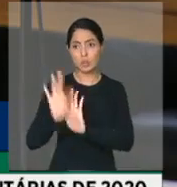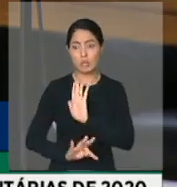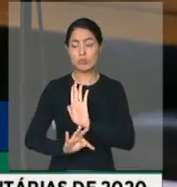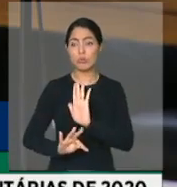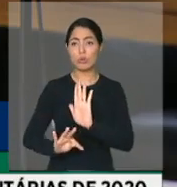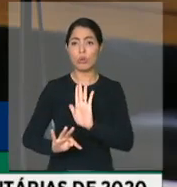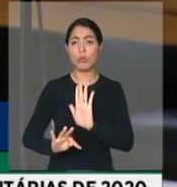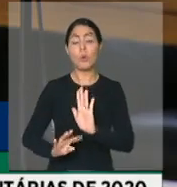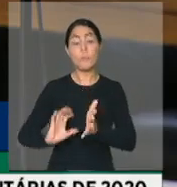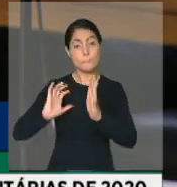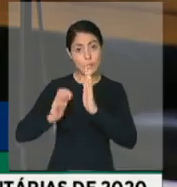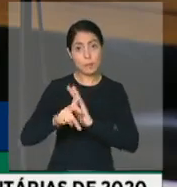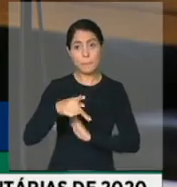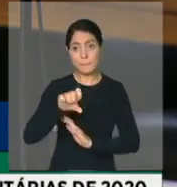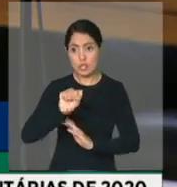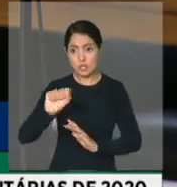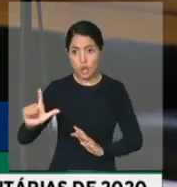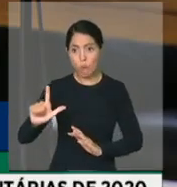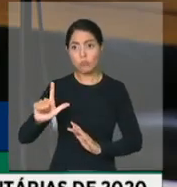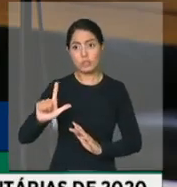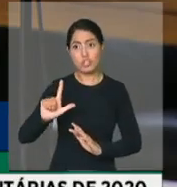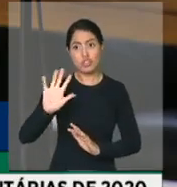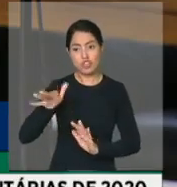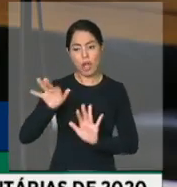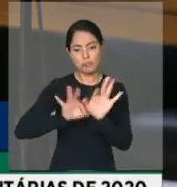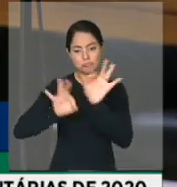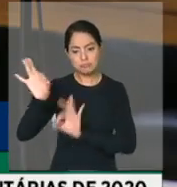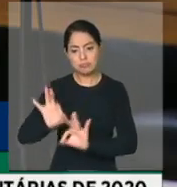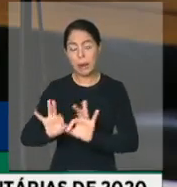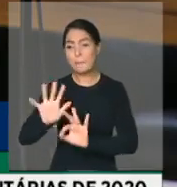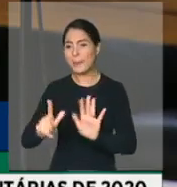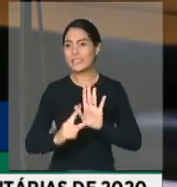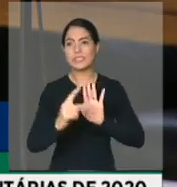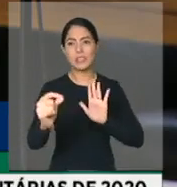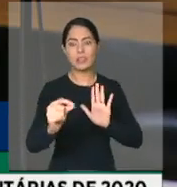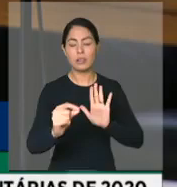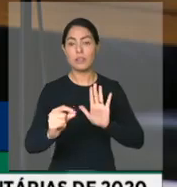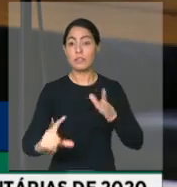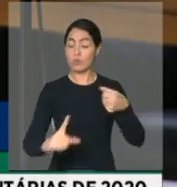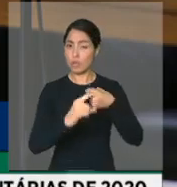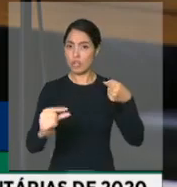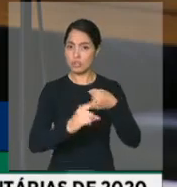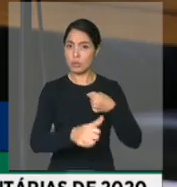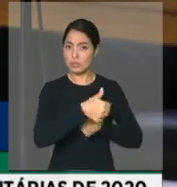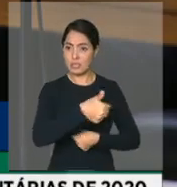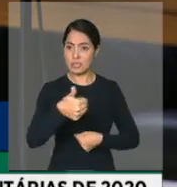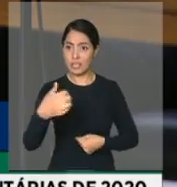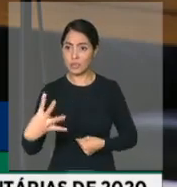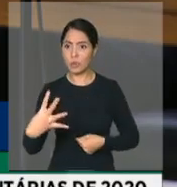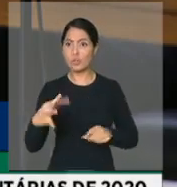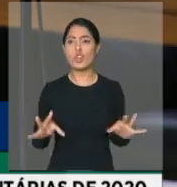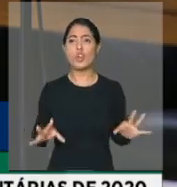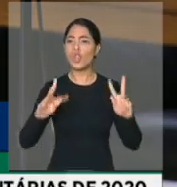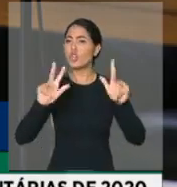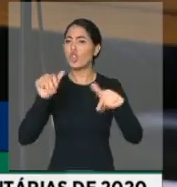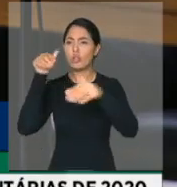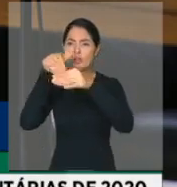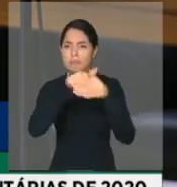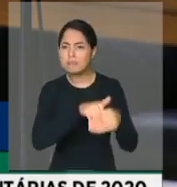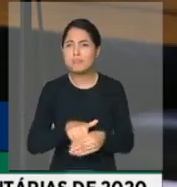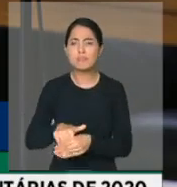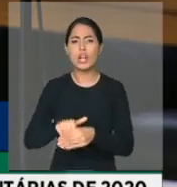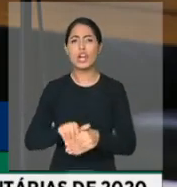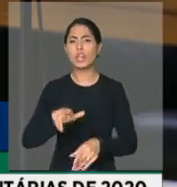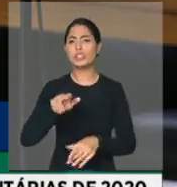fez essa emenda supressiva, de fato não o destacou direto o artigo 114 aqui, como nós fizemos em todas as votações de PLN